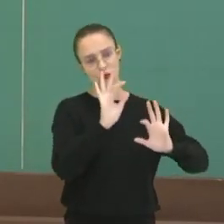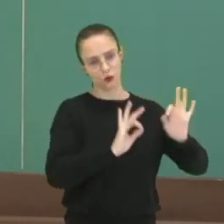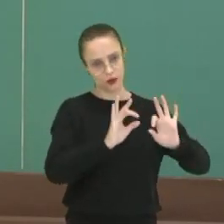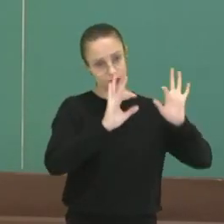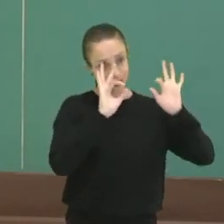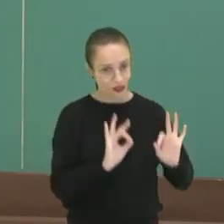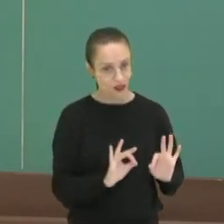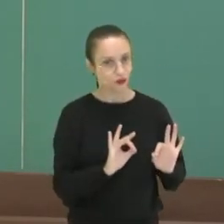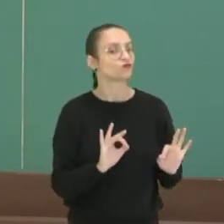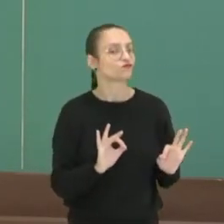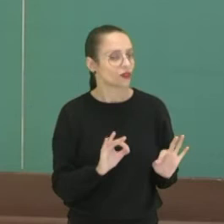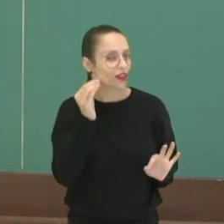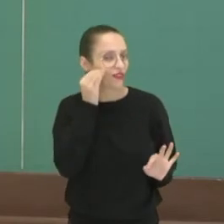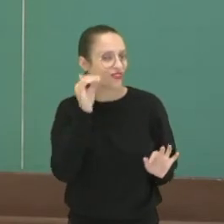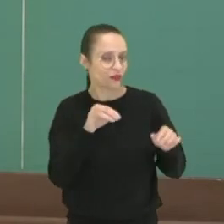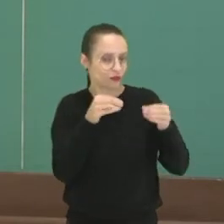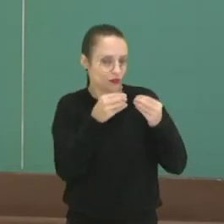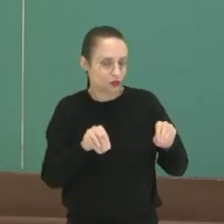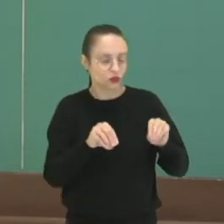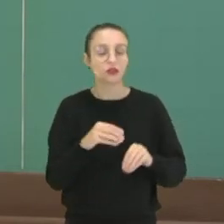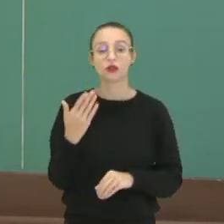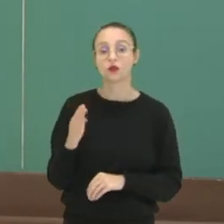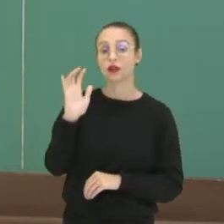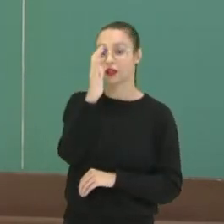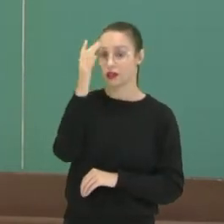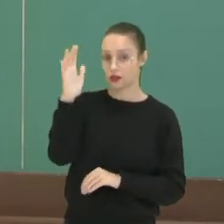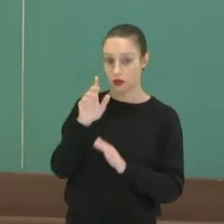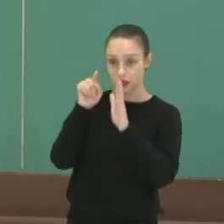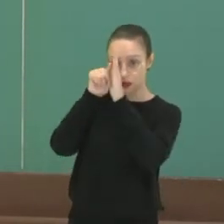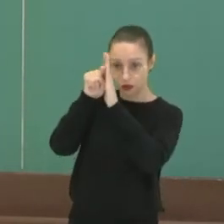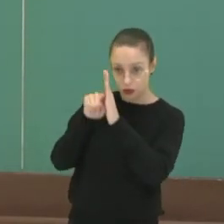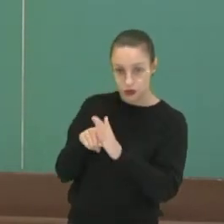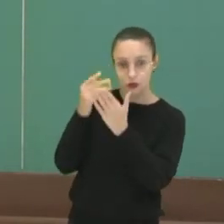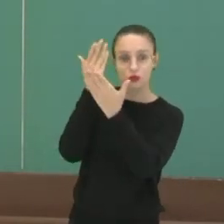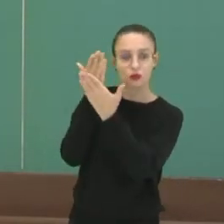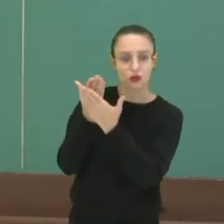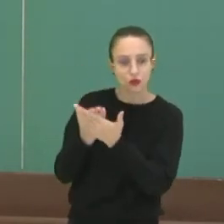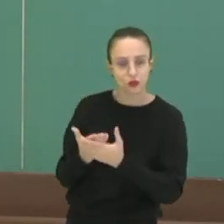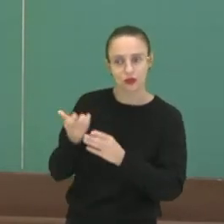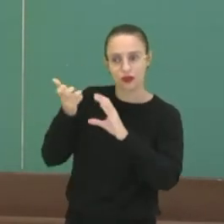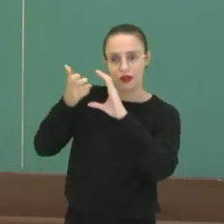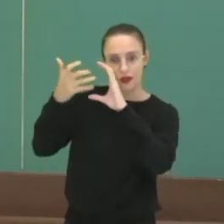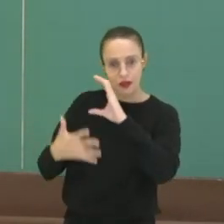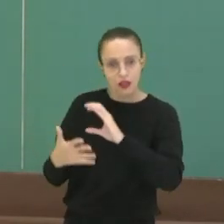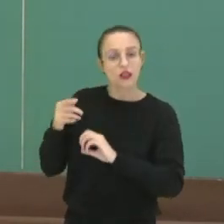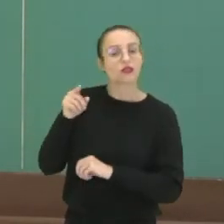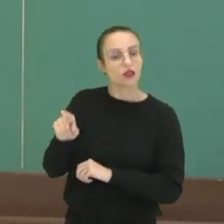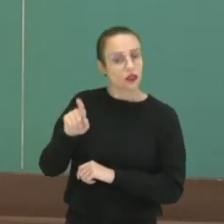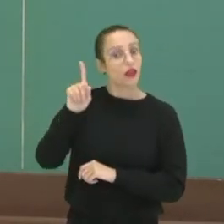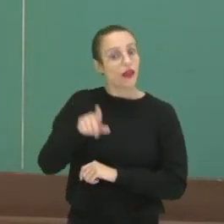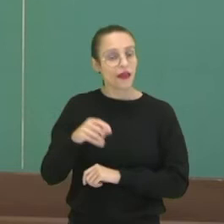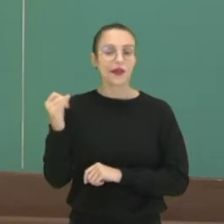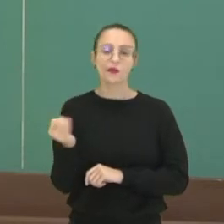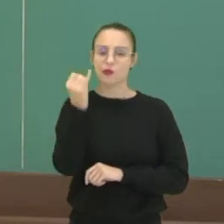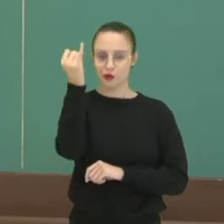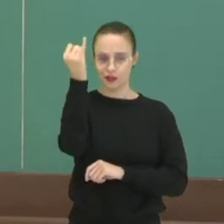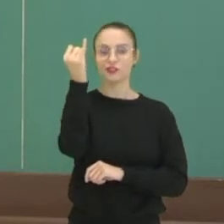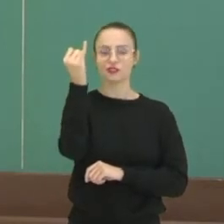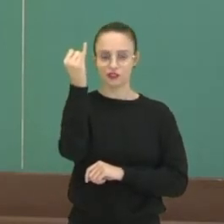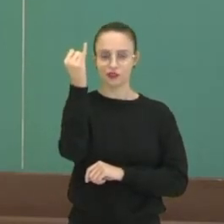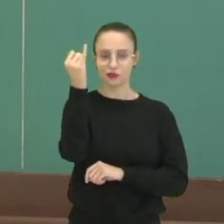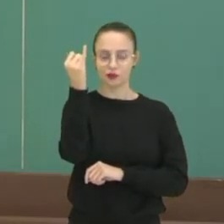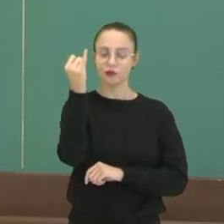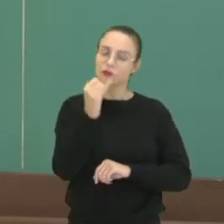certa. Então, o clima, o estudo sobre o clima e sobre essas características dele são importantíssimos